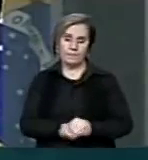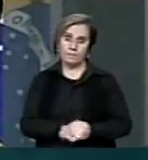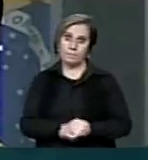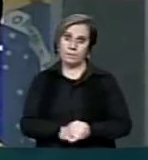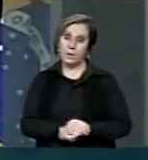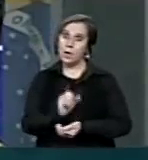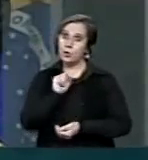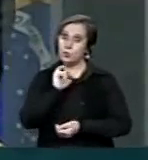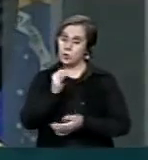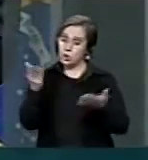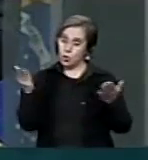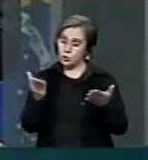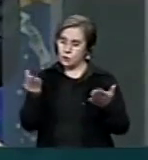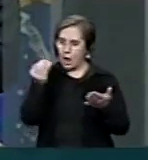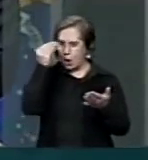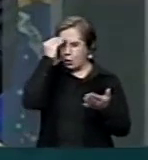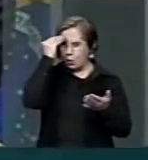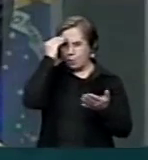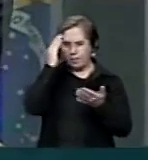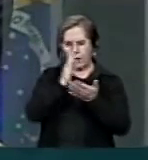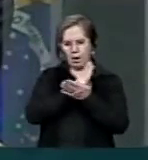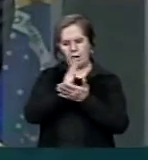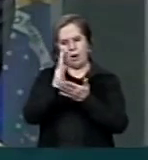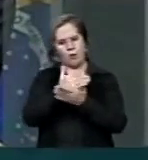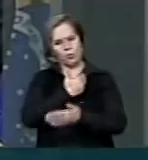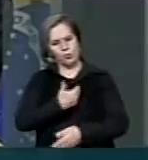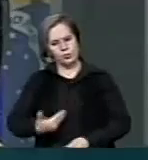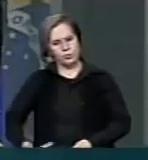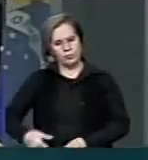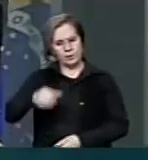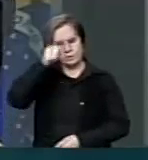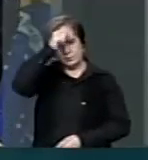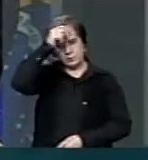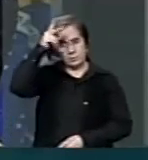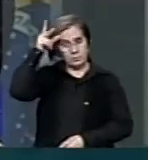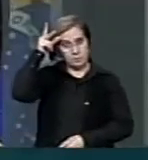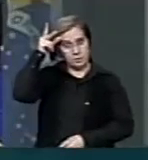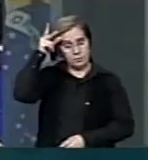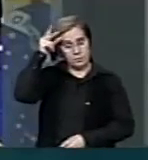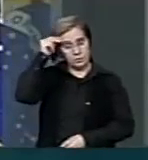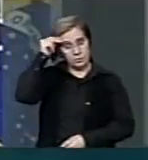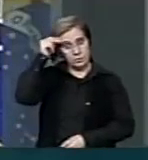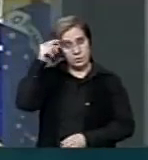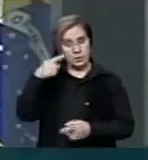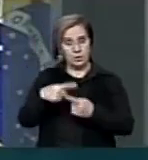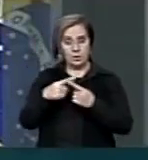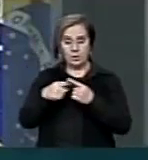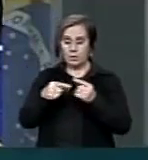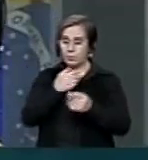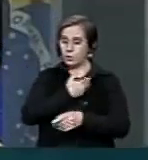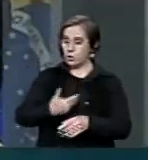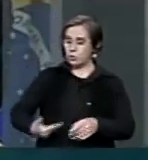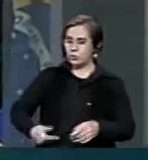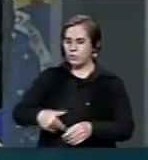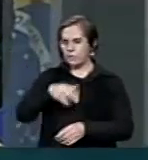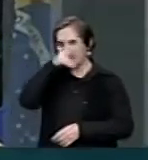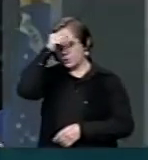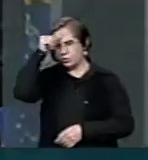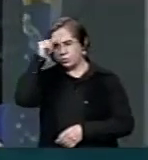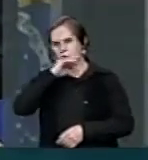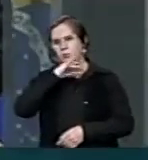culpa hoje de alguns governos e prefeituras são da incompetência dos governadores e dos